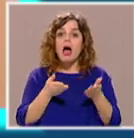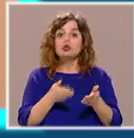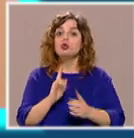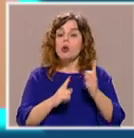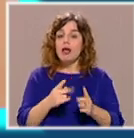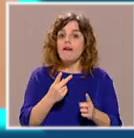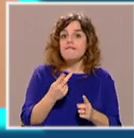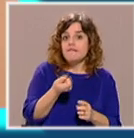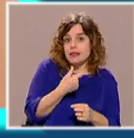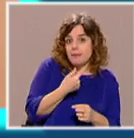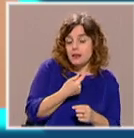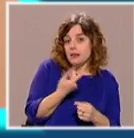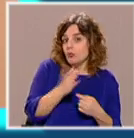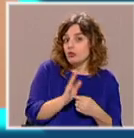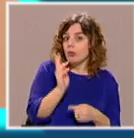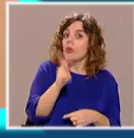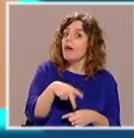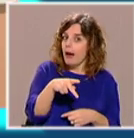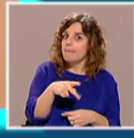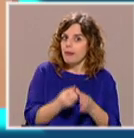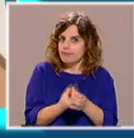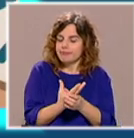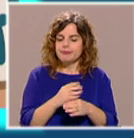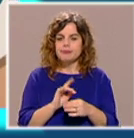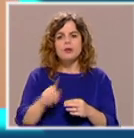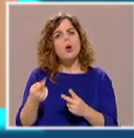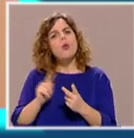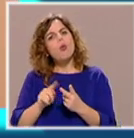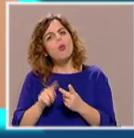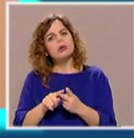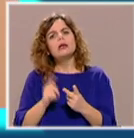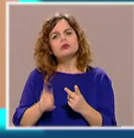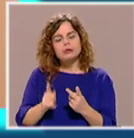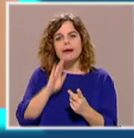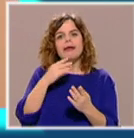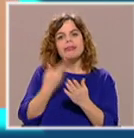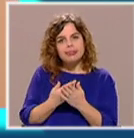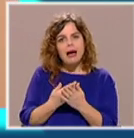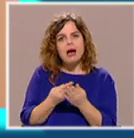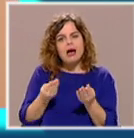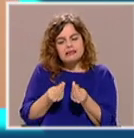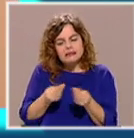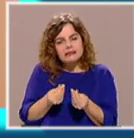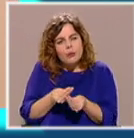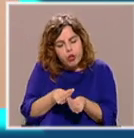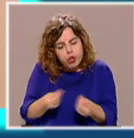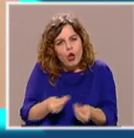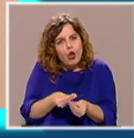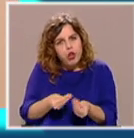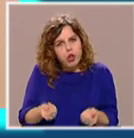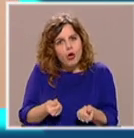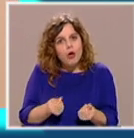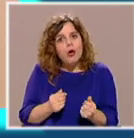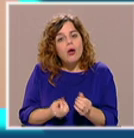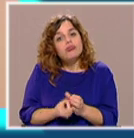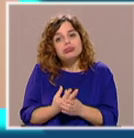vitaminas, como a vitamina K. Outras são responsáveis pela degradação final das substâncias, dando origem às